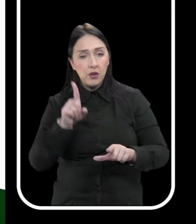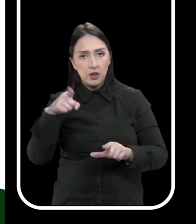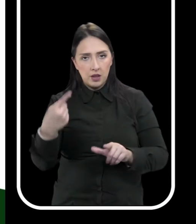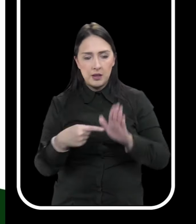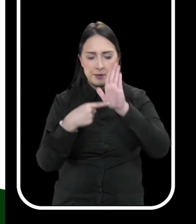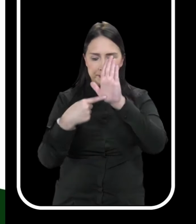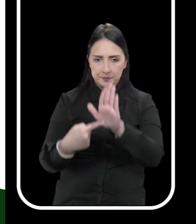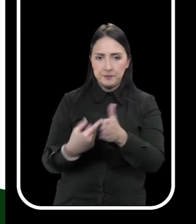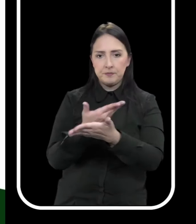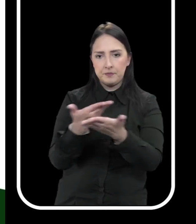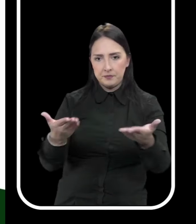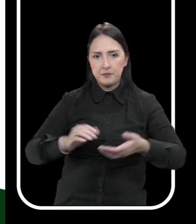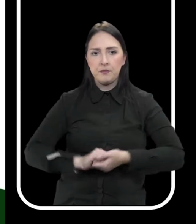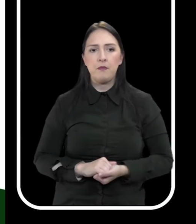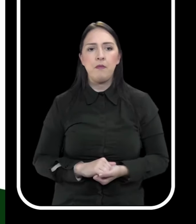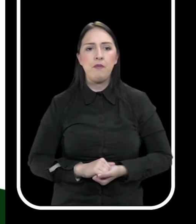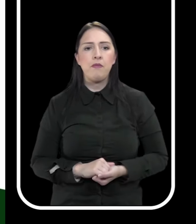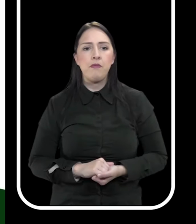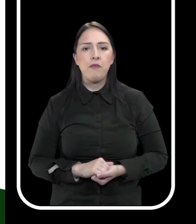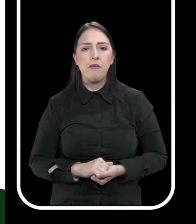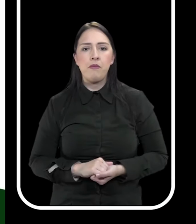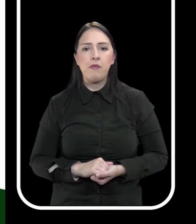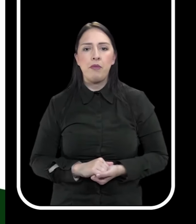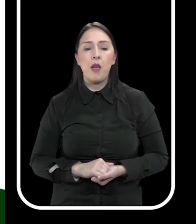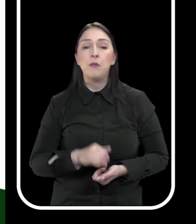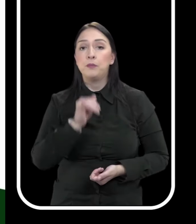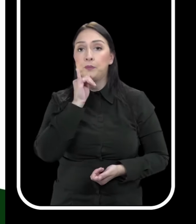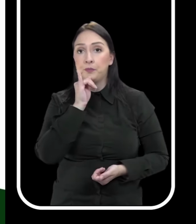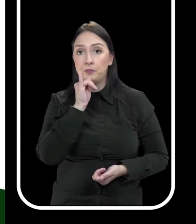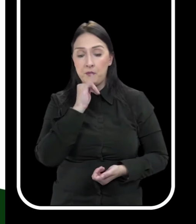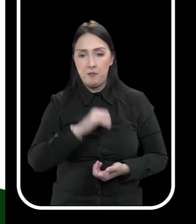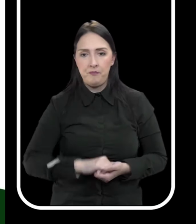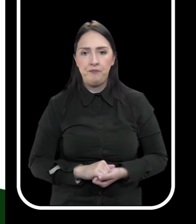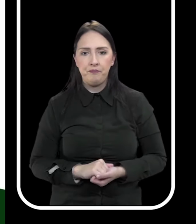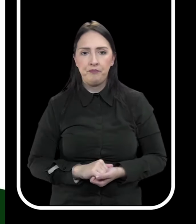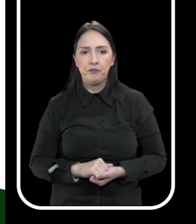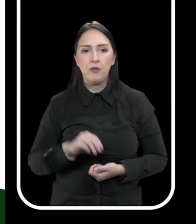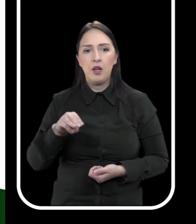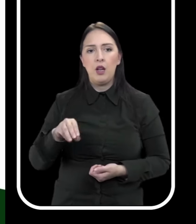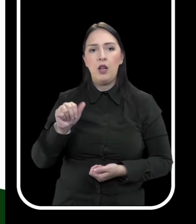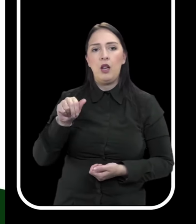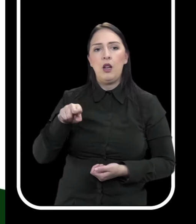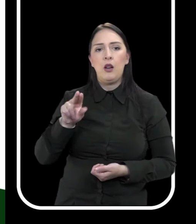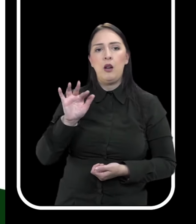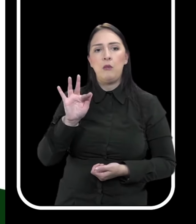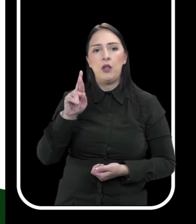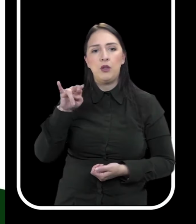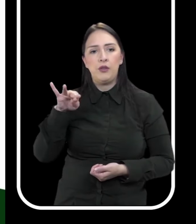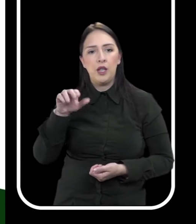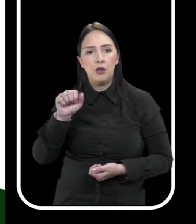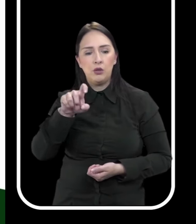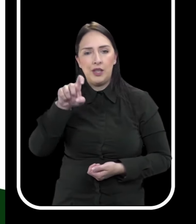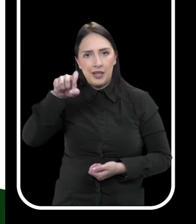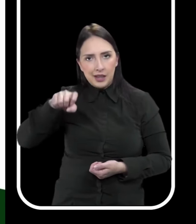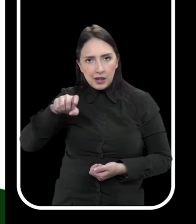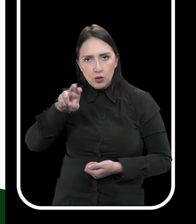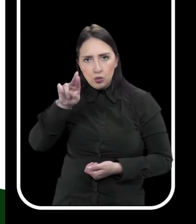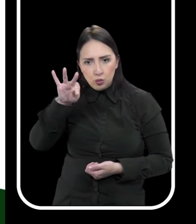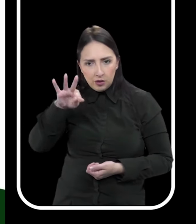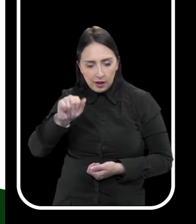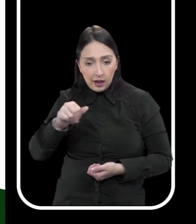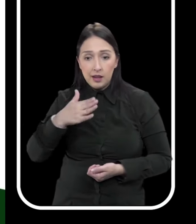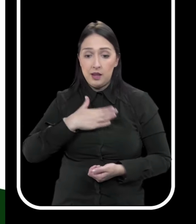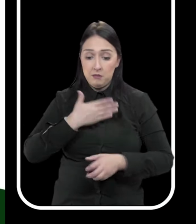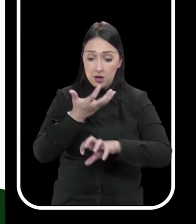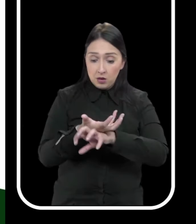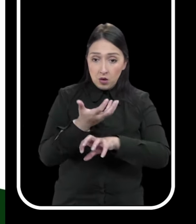vamos mostrar em seguida para vocês essas aplicações. Nesse caso aqui, por exemplo, manufatura enxuta. Então, na disciplina de